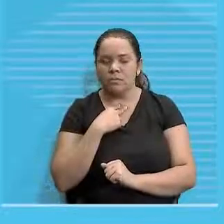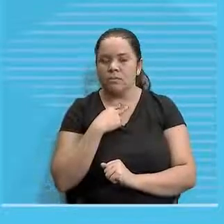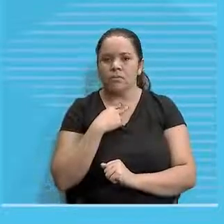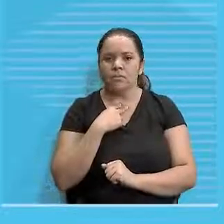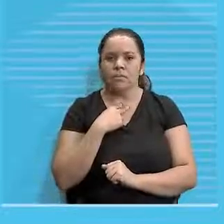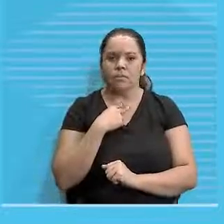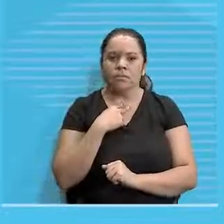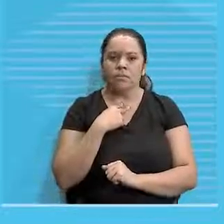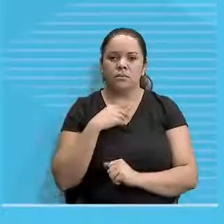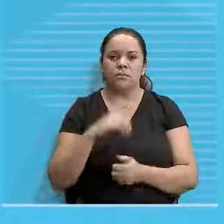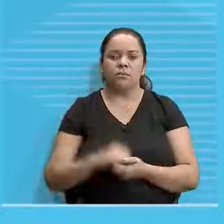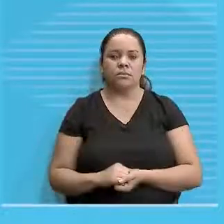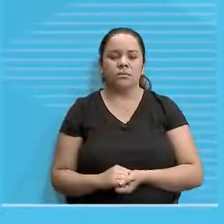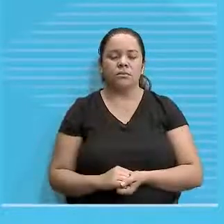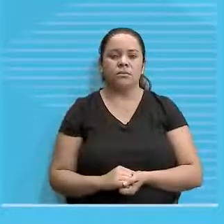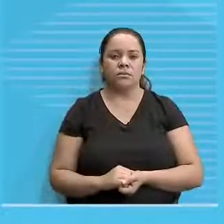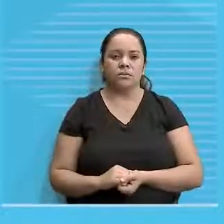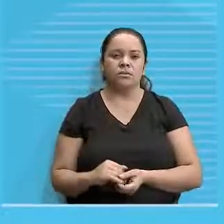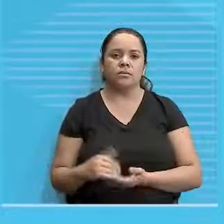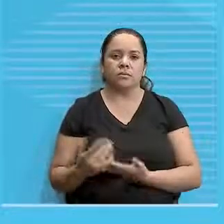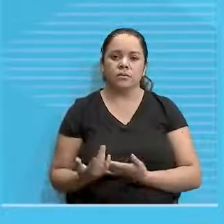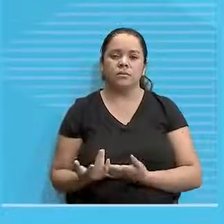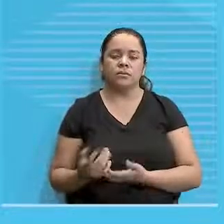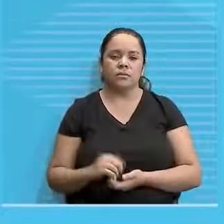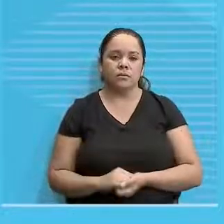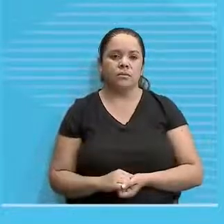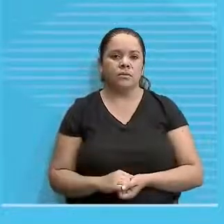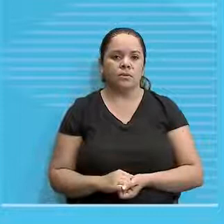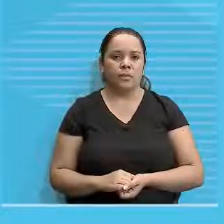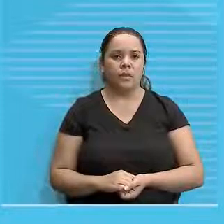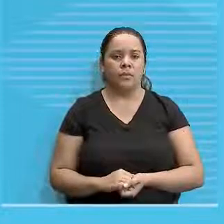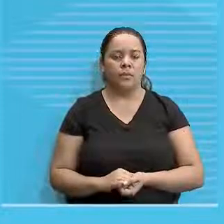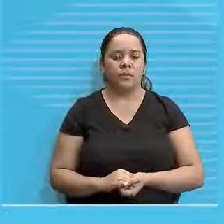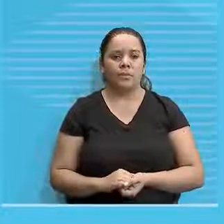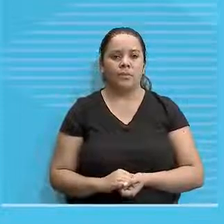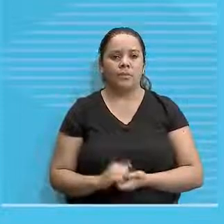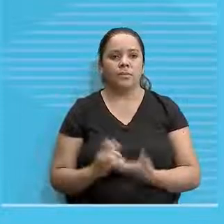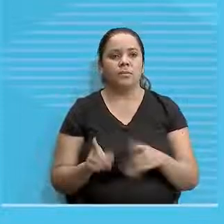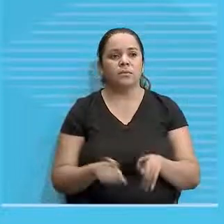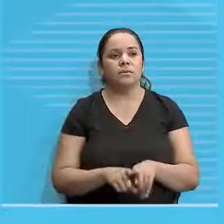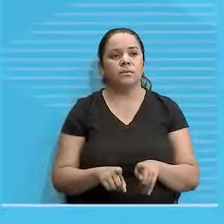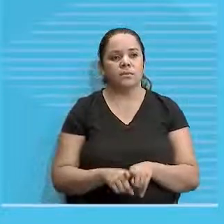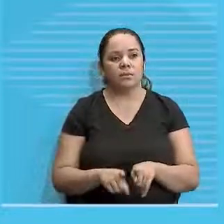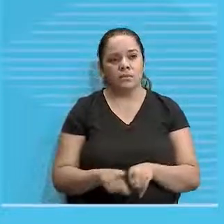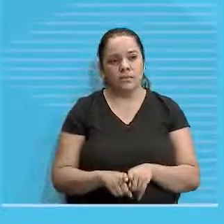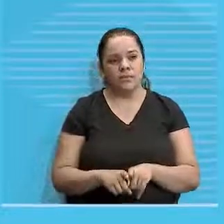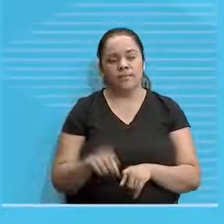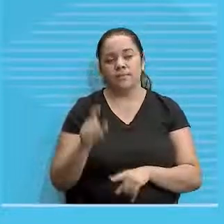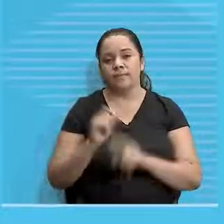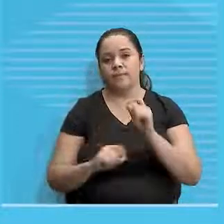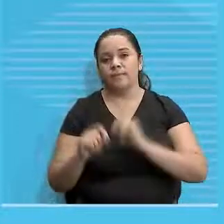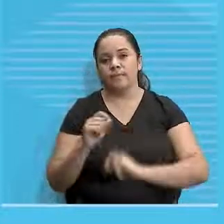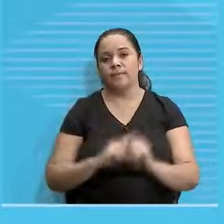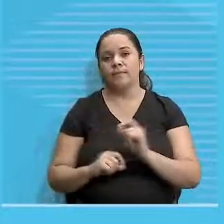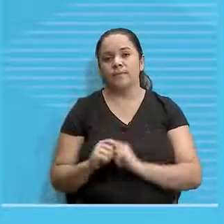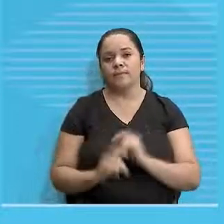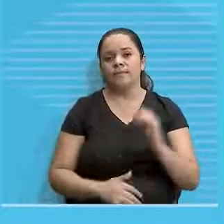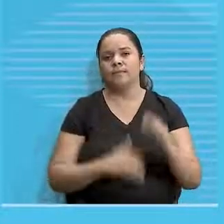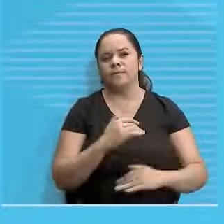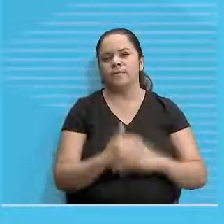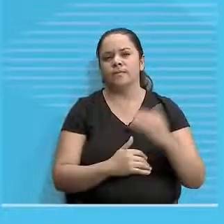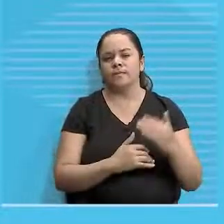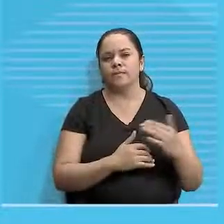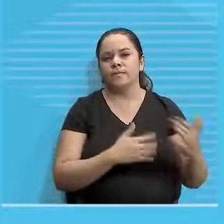dentro de um coletivo, dentro de uma sociedade. Depois a gente tem um processo que é a